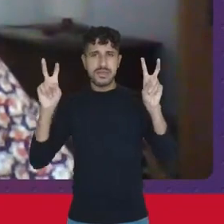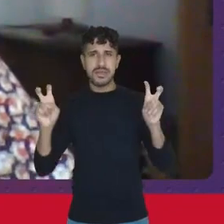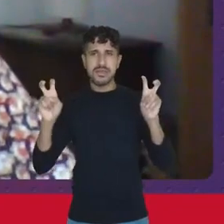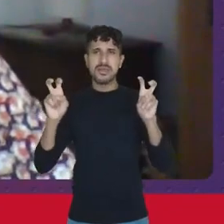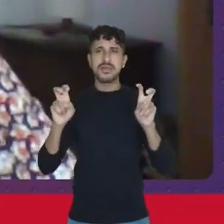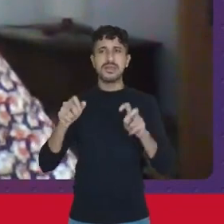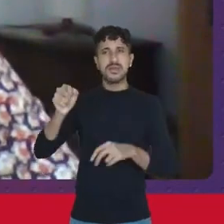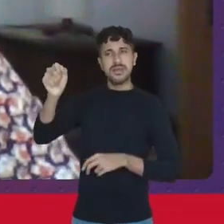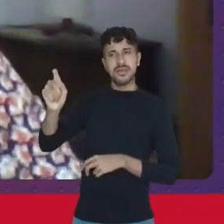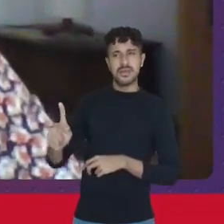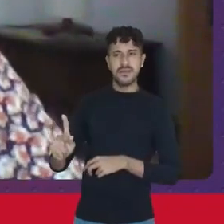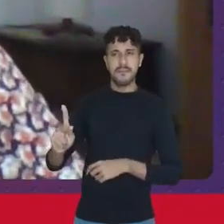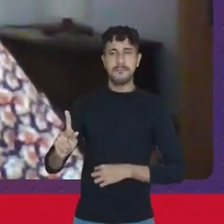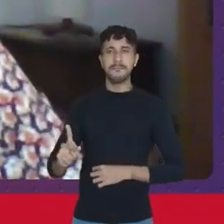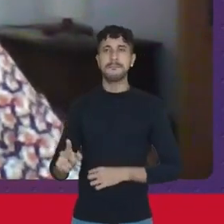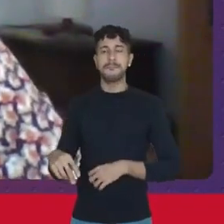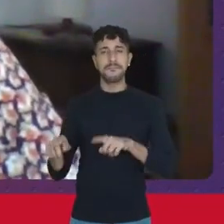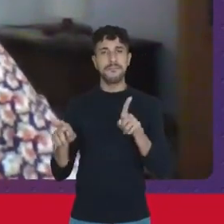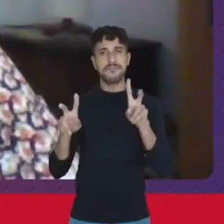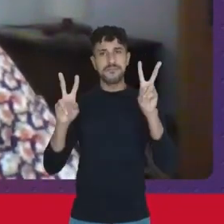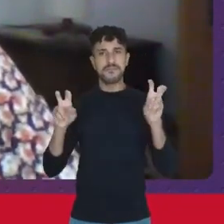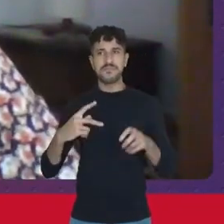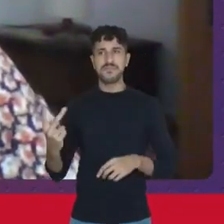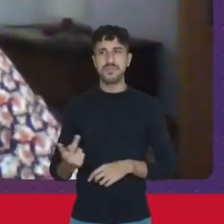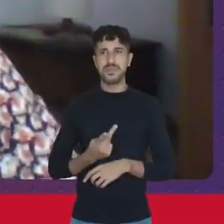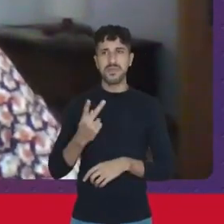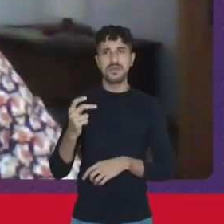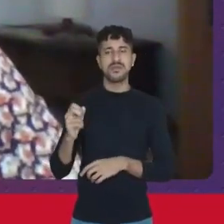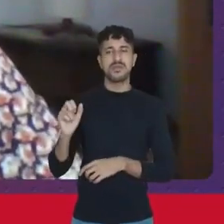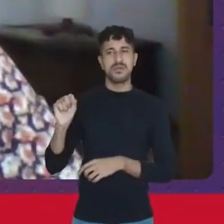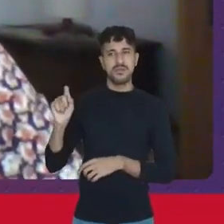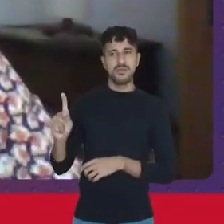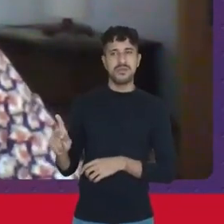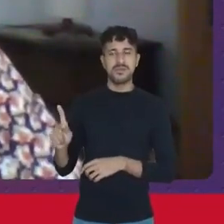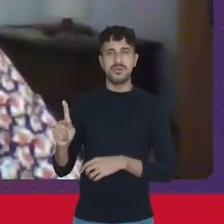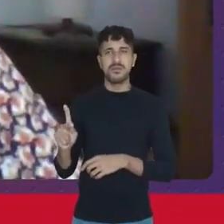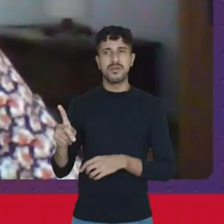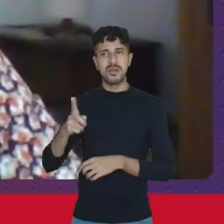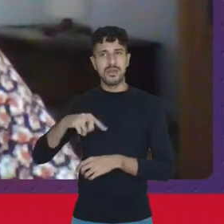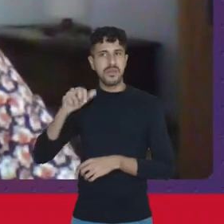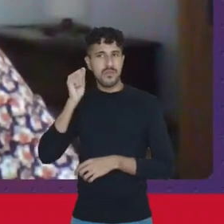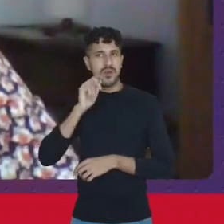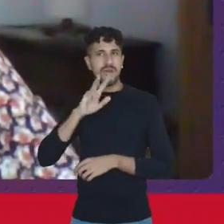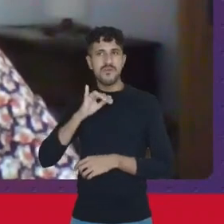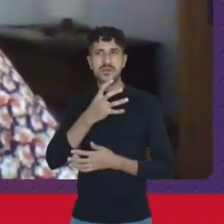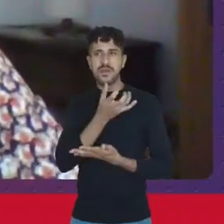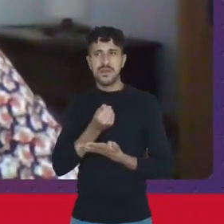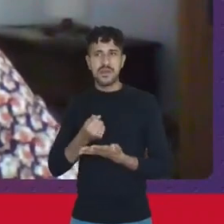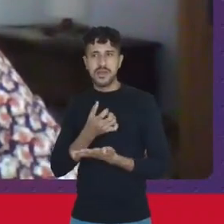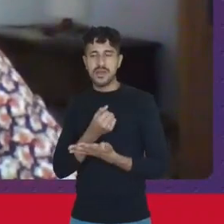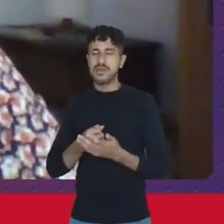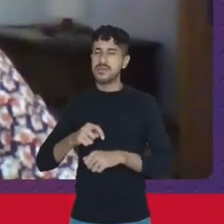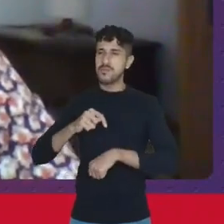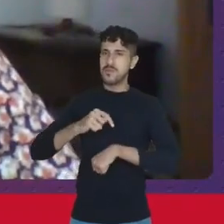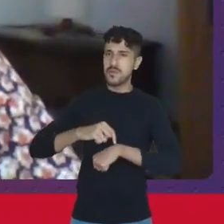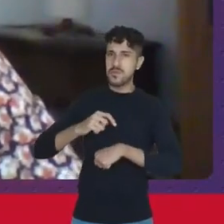da previdência social, sobre o valor dos benefícios, né, que elas vão receber no momento